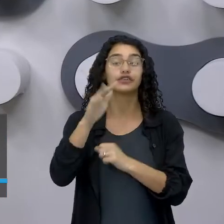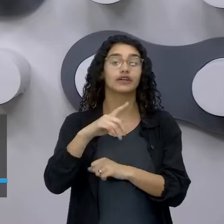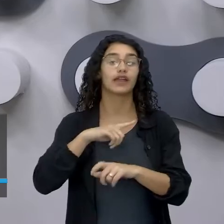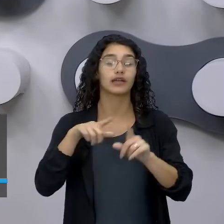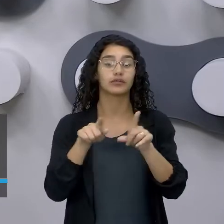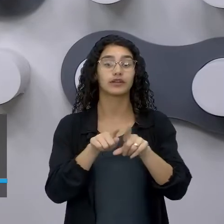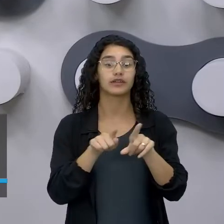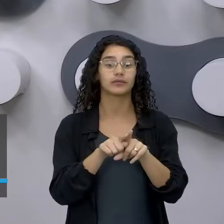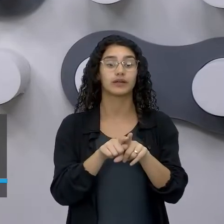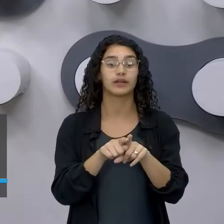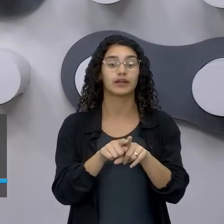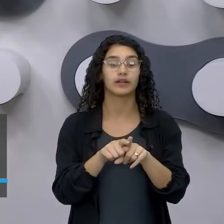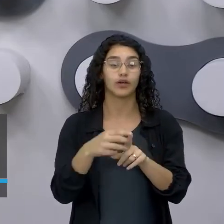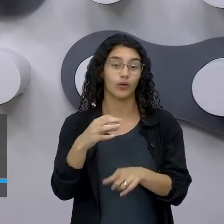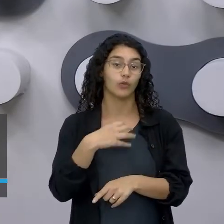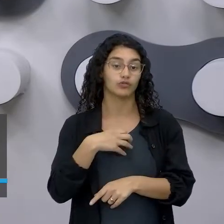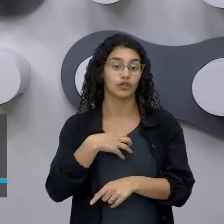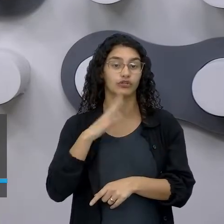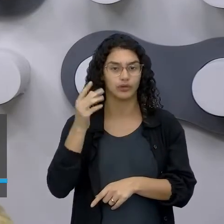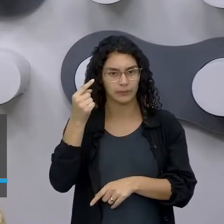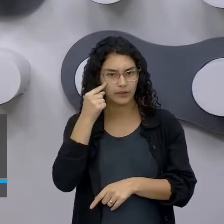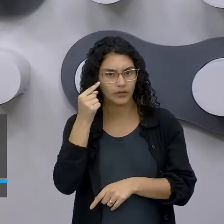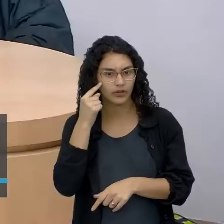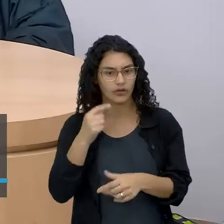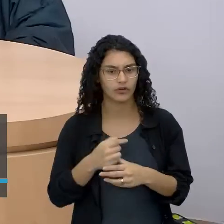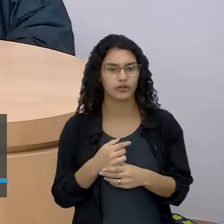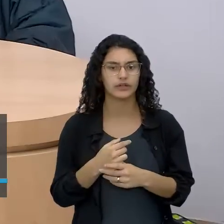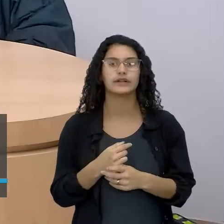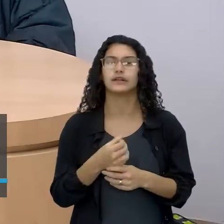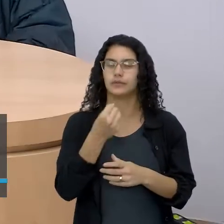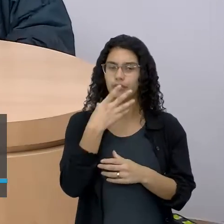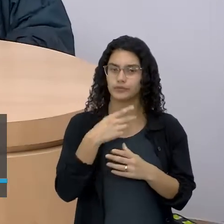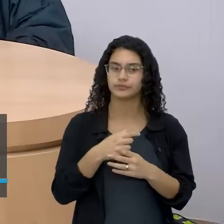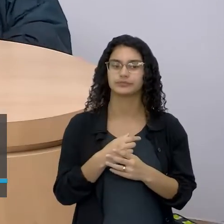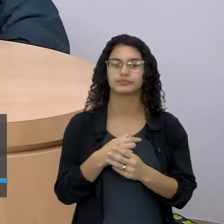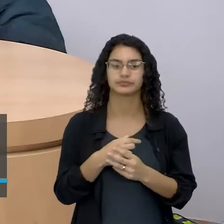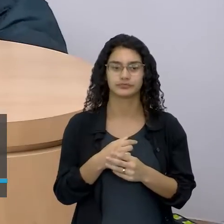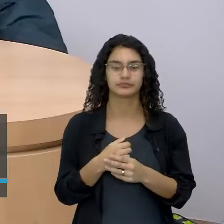aí o teletransporte, já pensou? Nossa, ia ser muito bom, hein?